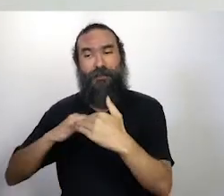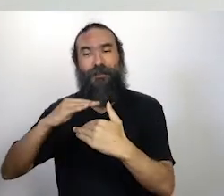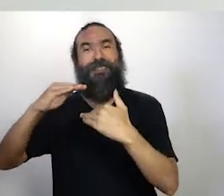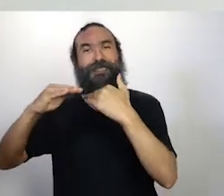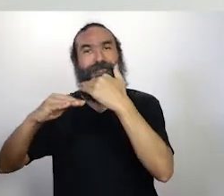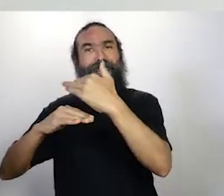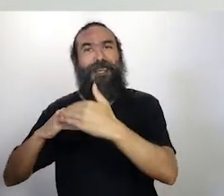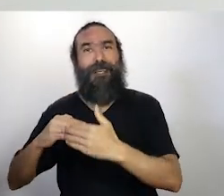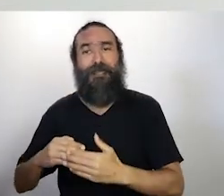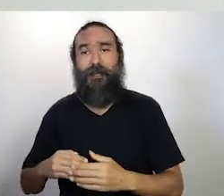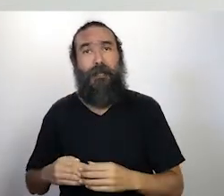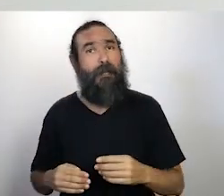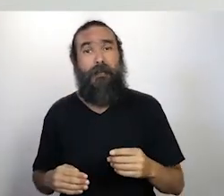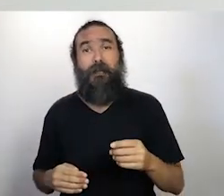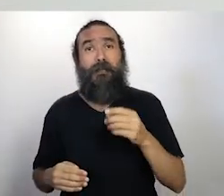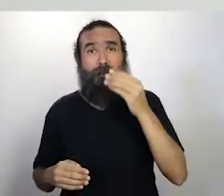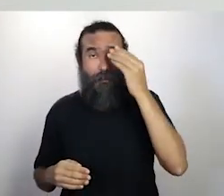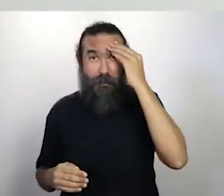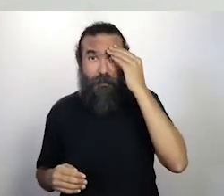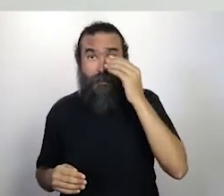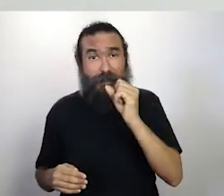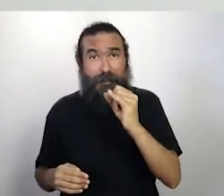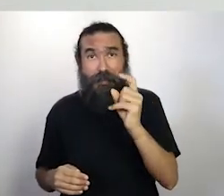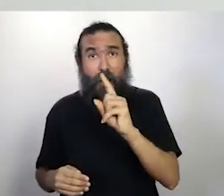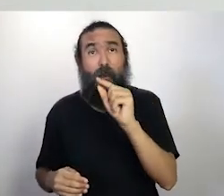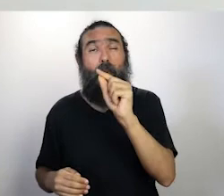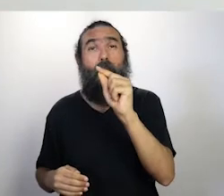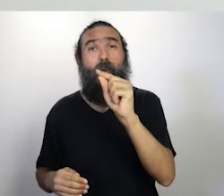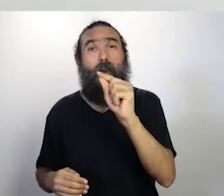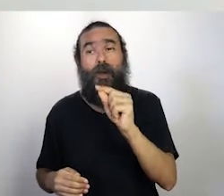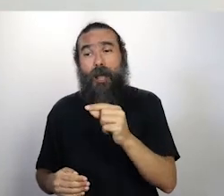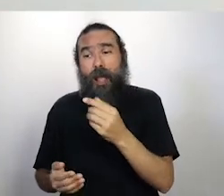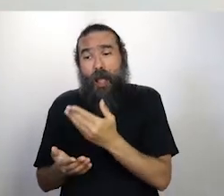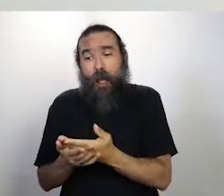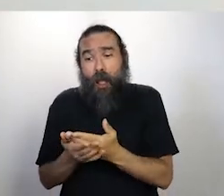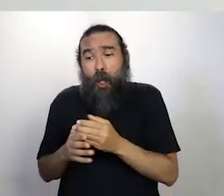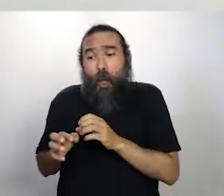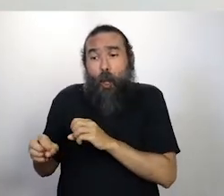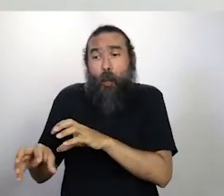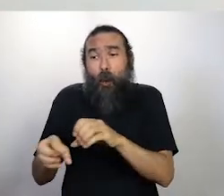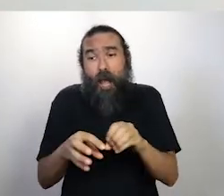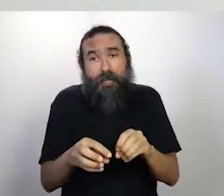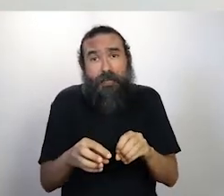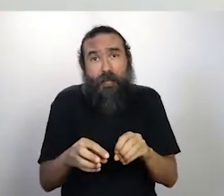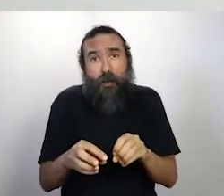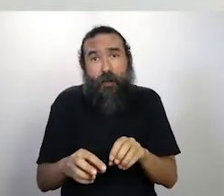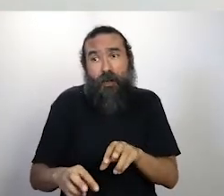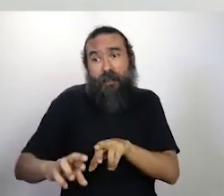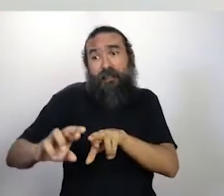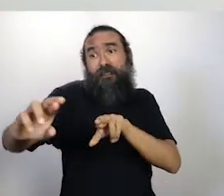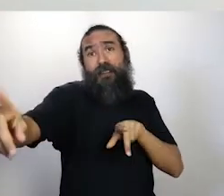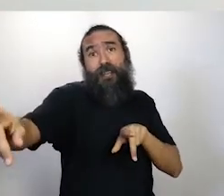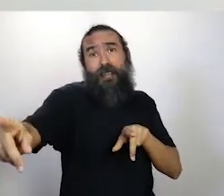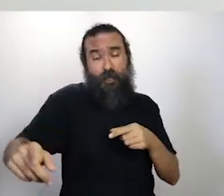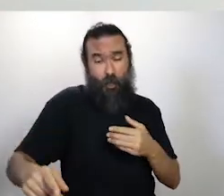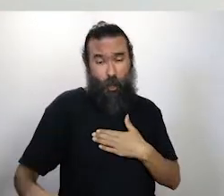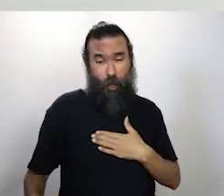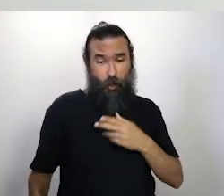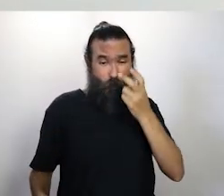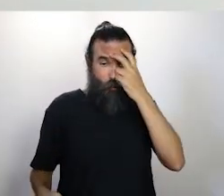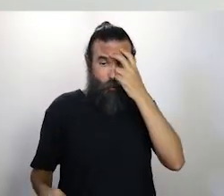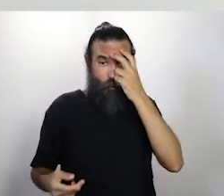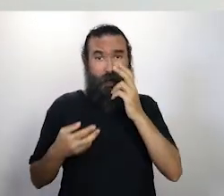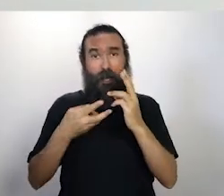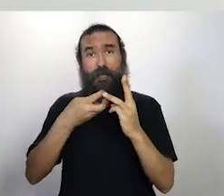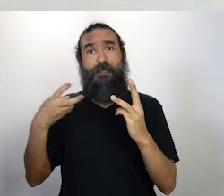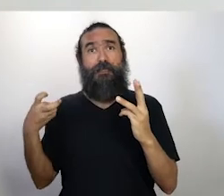não apenas ocorra a tradução da educação não indígena para a educação indígena em forma de linguística, que é muitas das vezes é